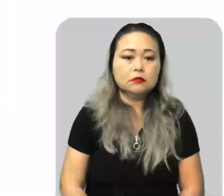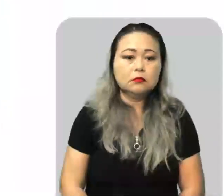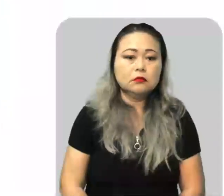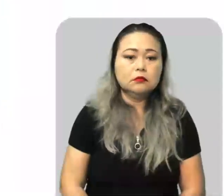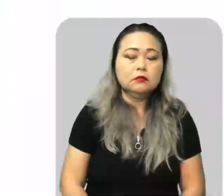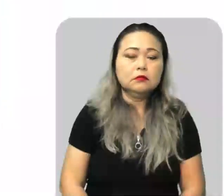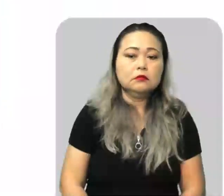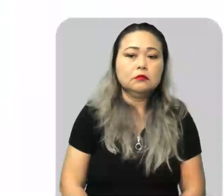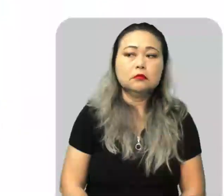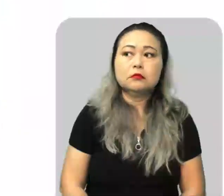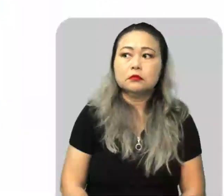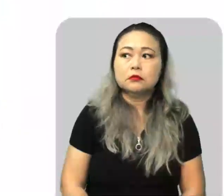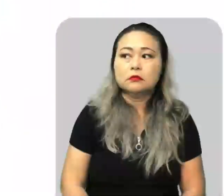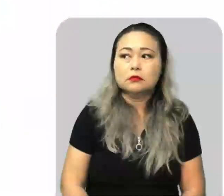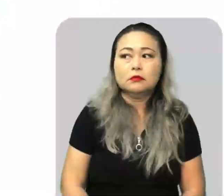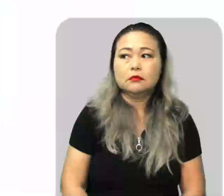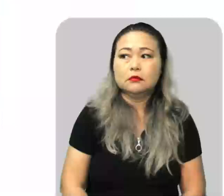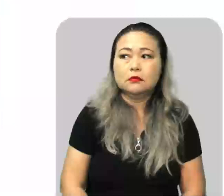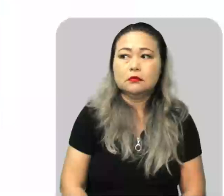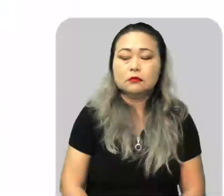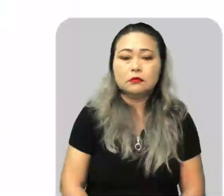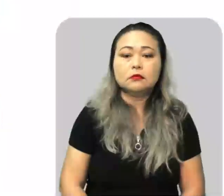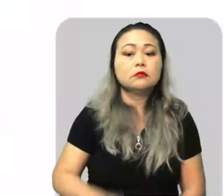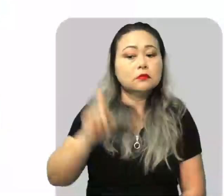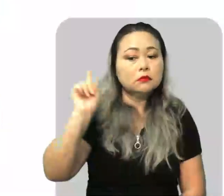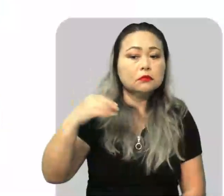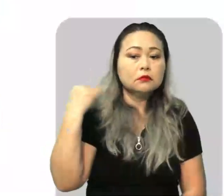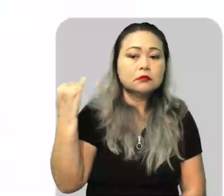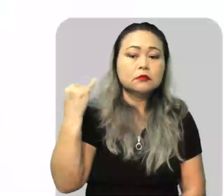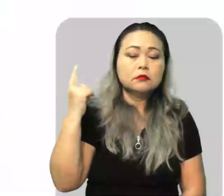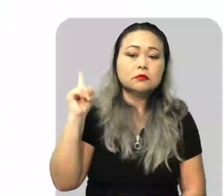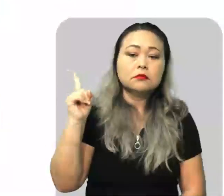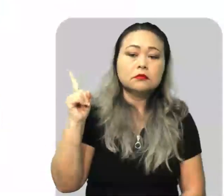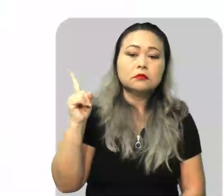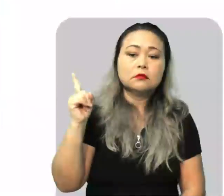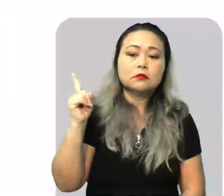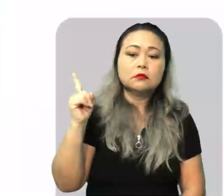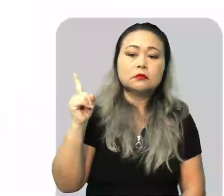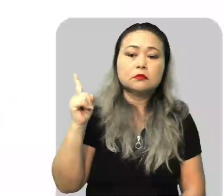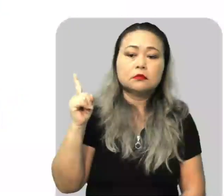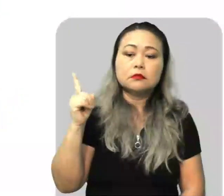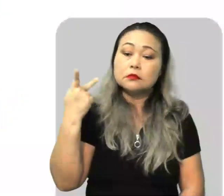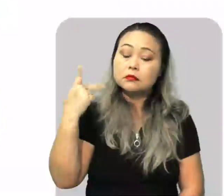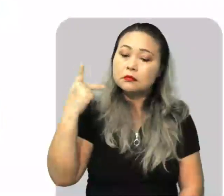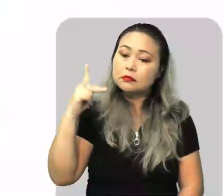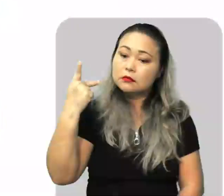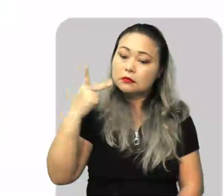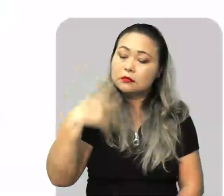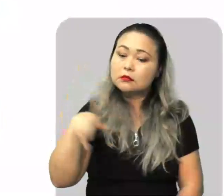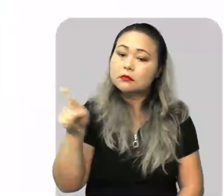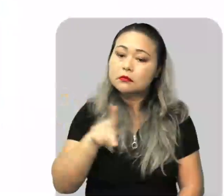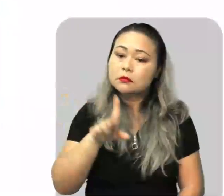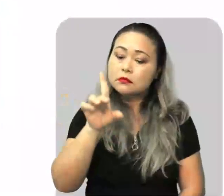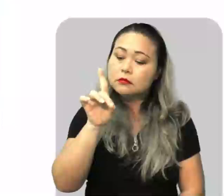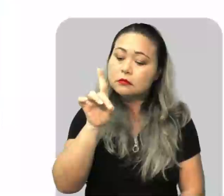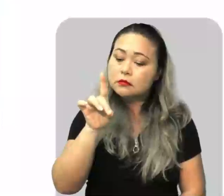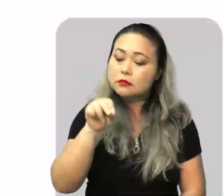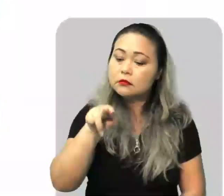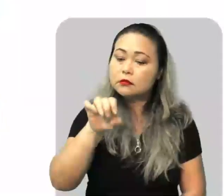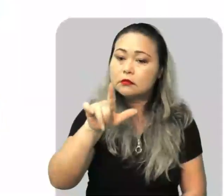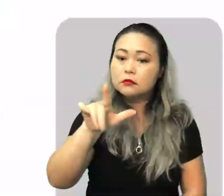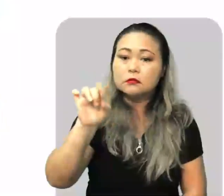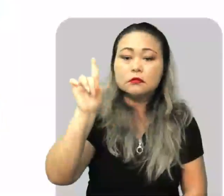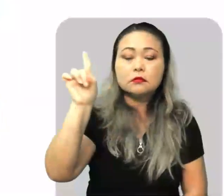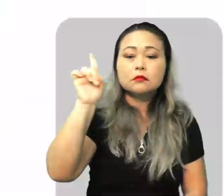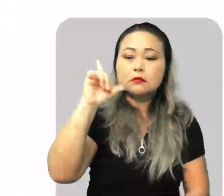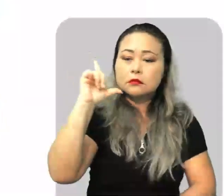Não é o foco da lição, da aula, mas é importante. Aqui nós temos uma imagem da prof. Dani, né, onde ela fotografou, registrou